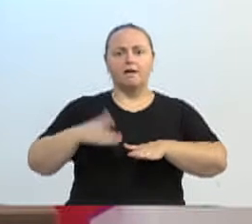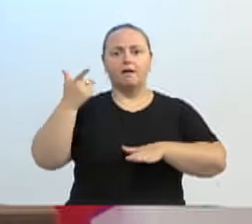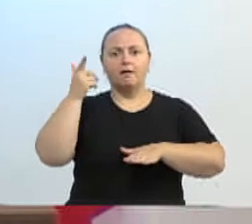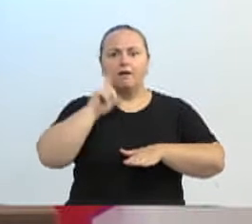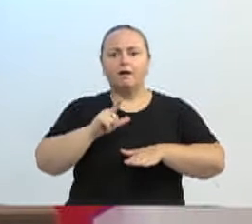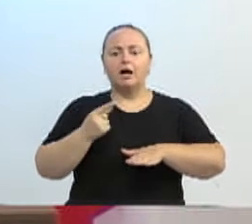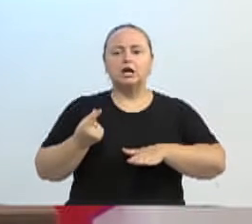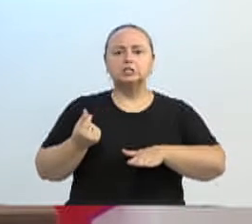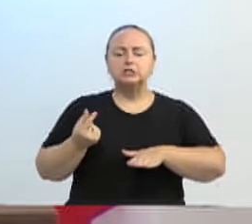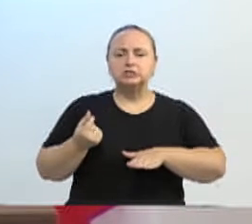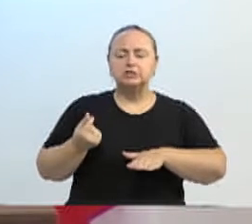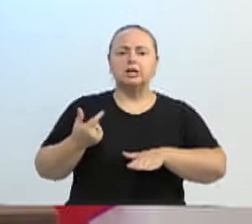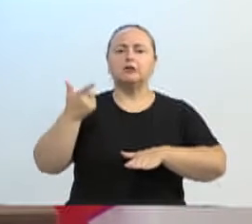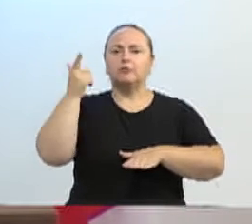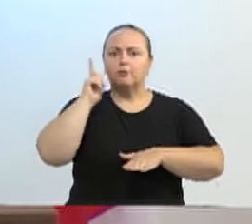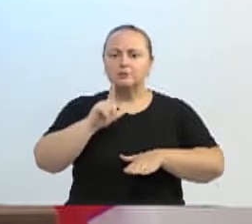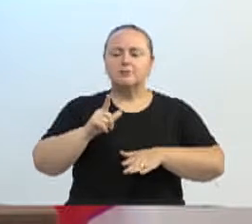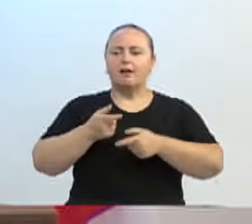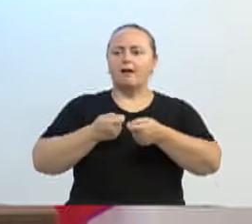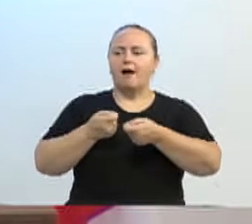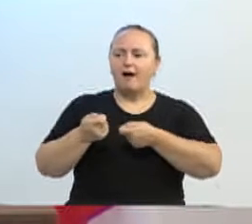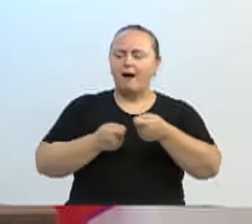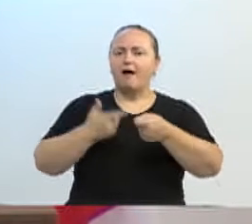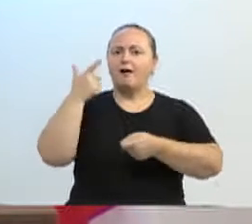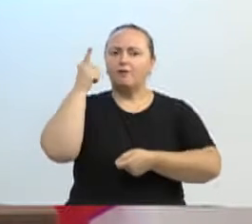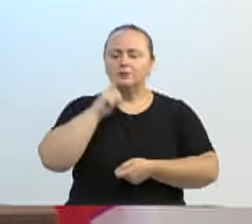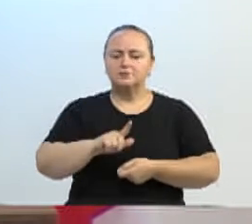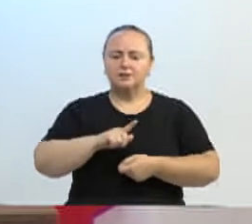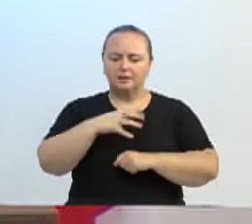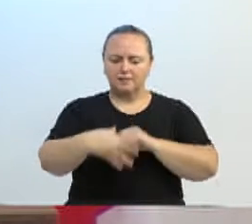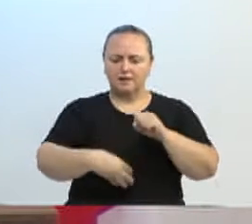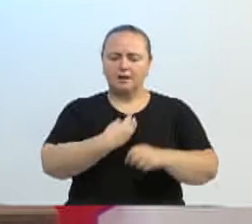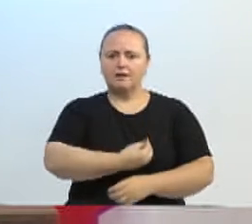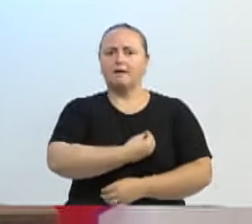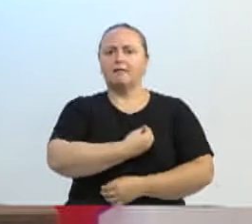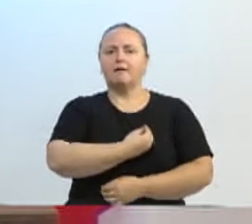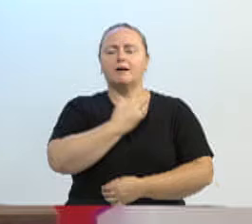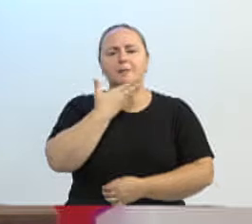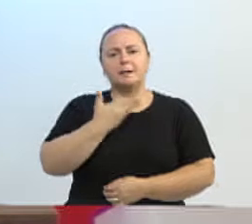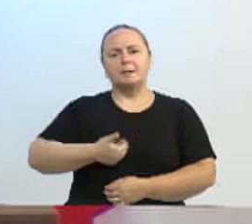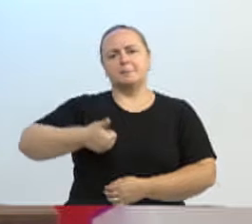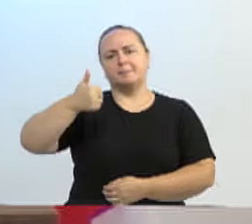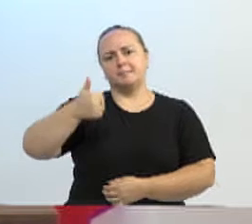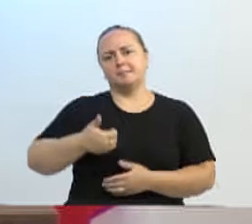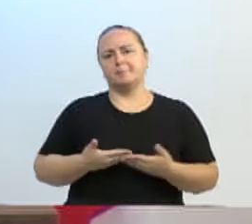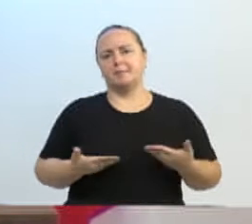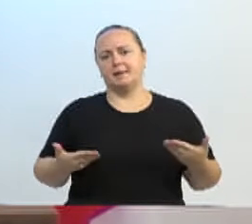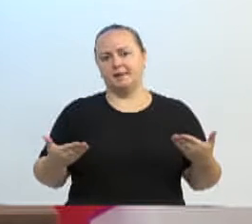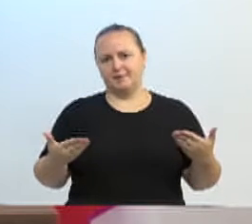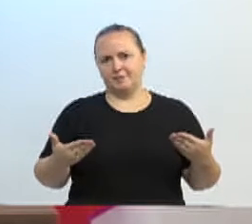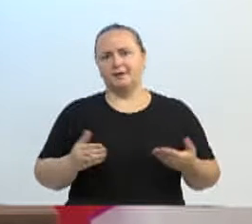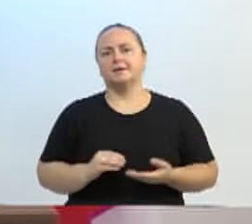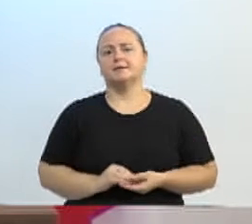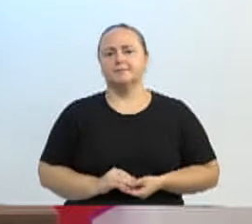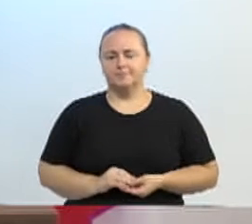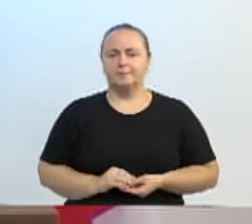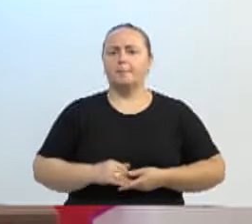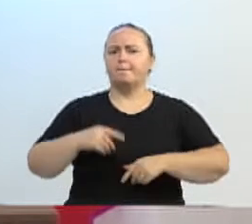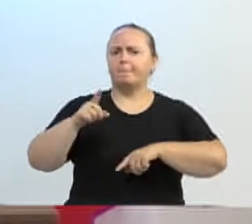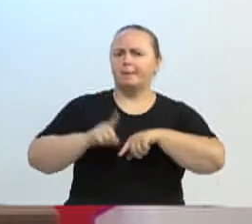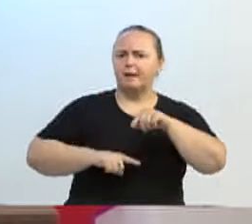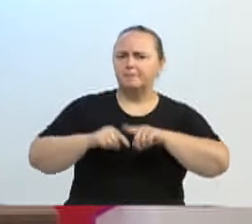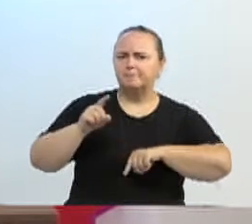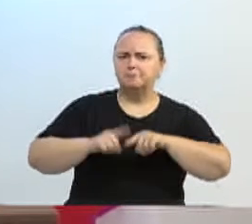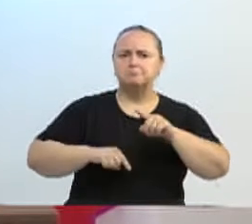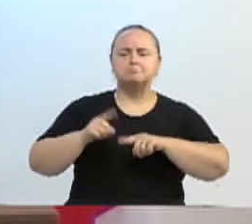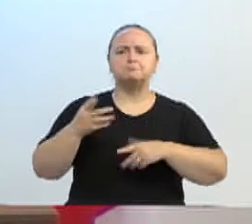cofres públicos vão ter economia. E além disso, os produtos que vão ser retirados dessa compostagem podem voltar para o mercado, podem